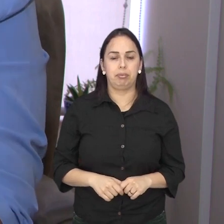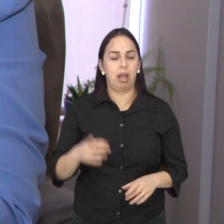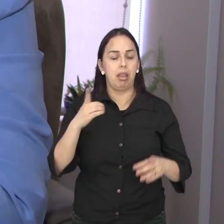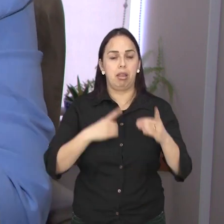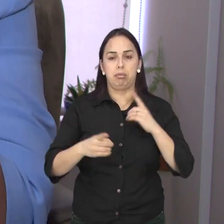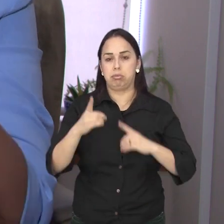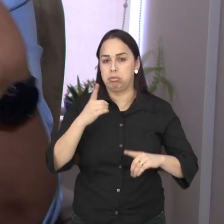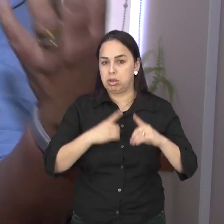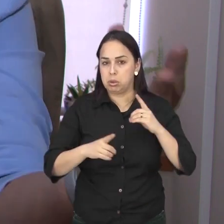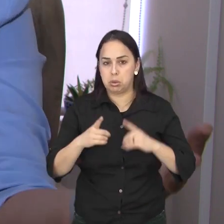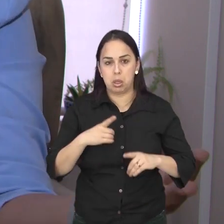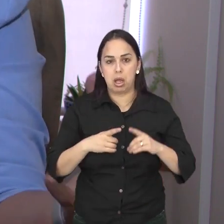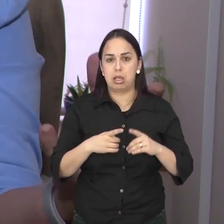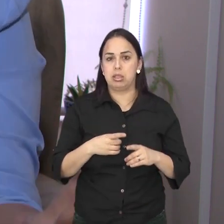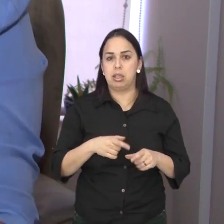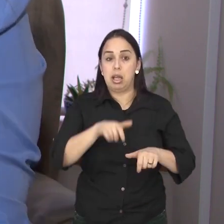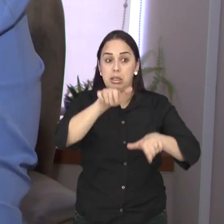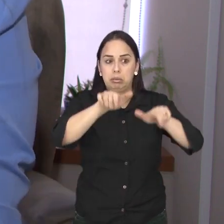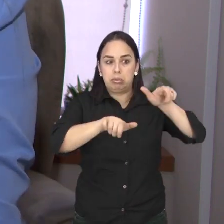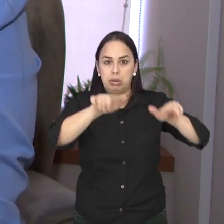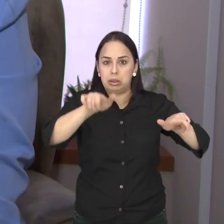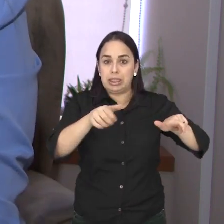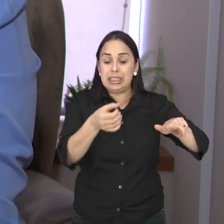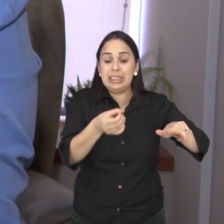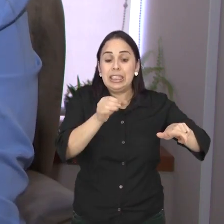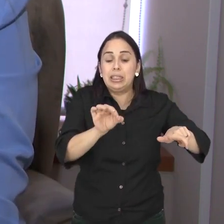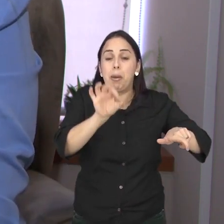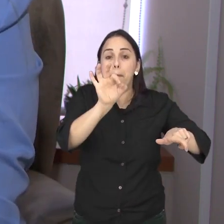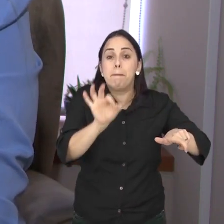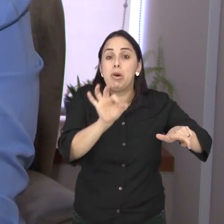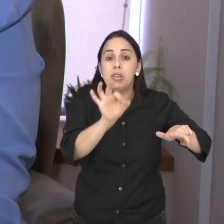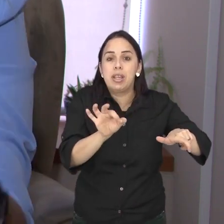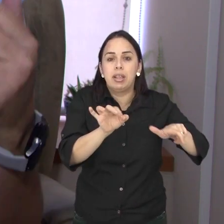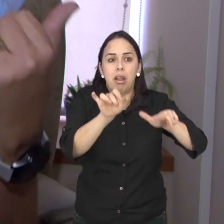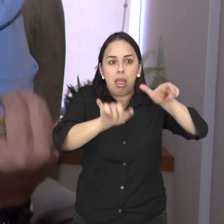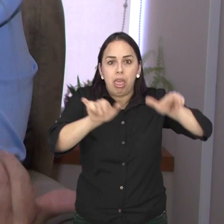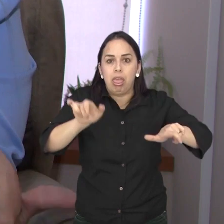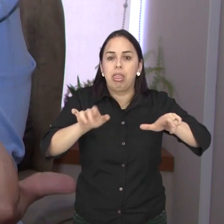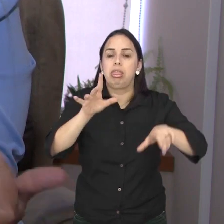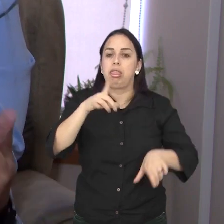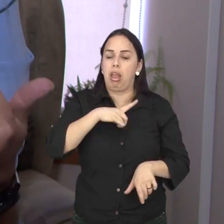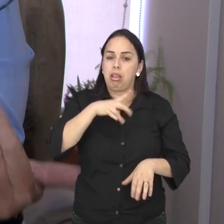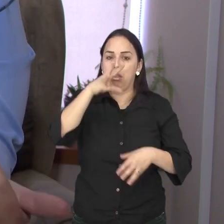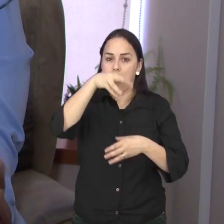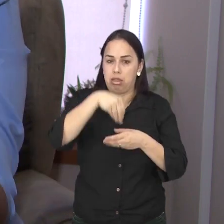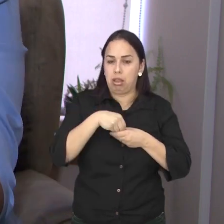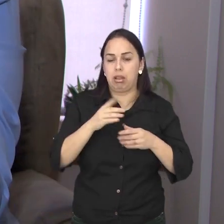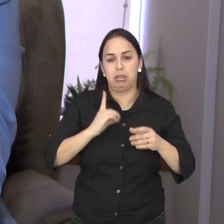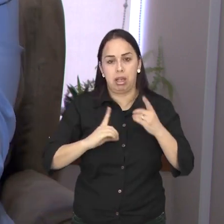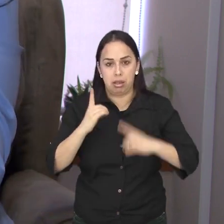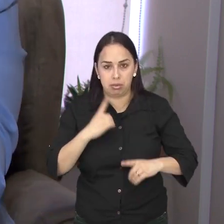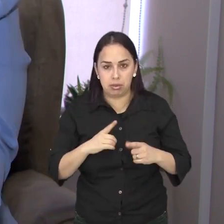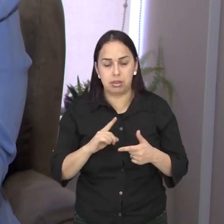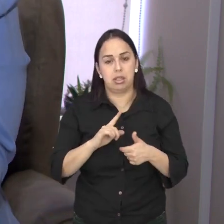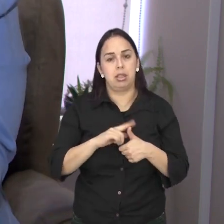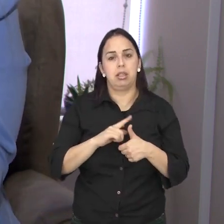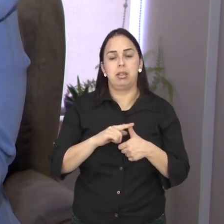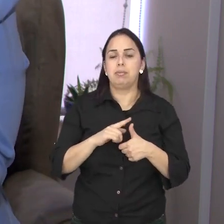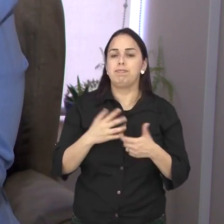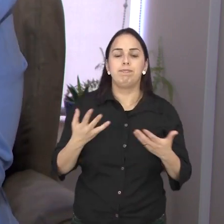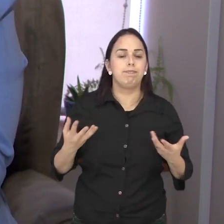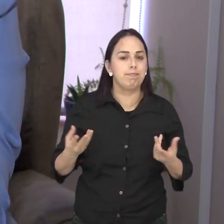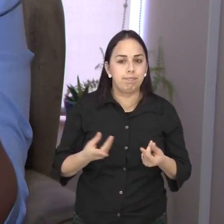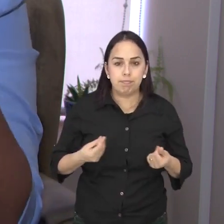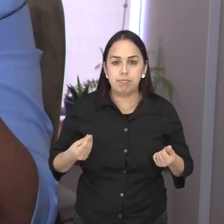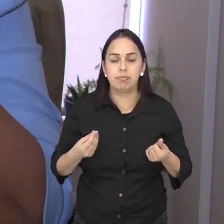que atinge hoje mais de 60% da população mundial. Então, o que ocorre? A depressão ela ocorre pelas